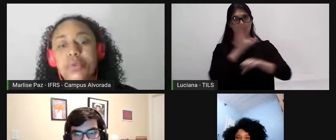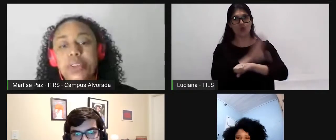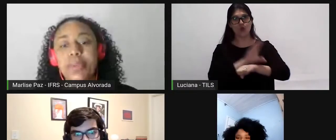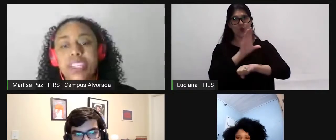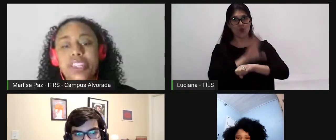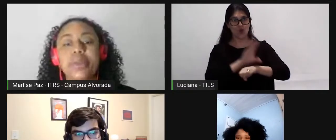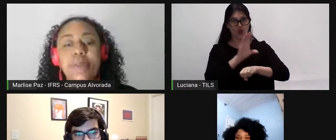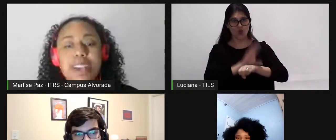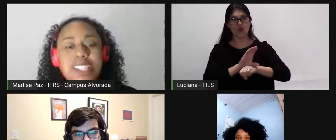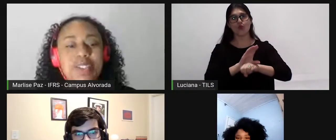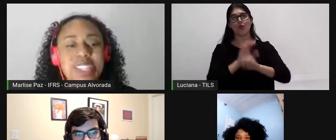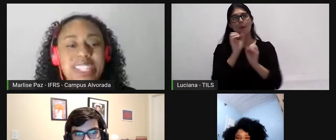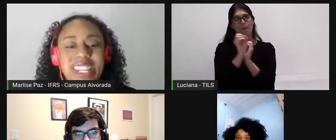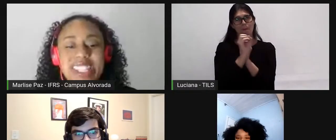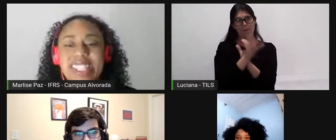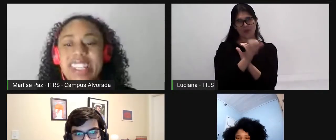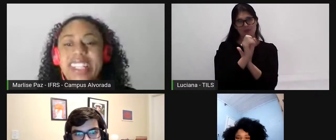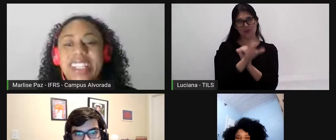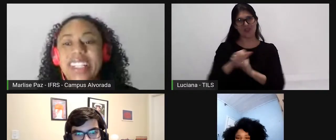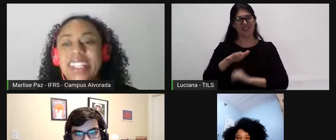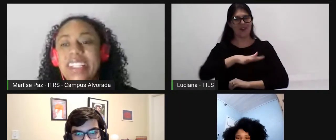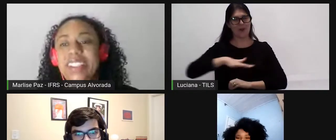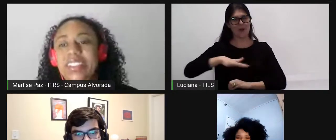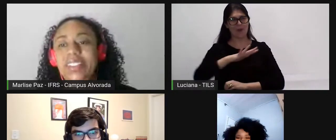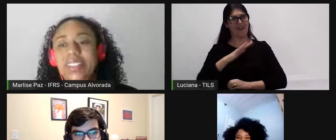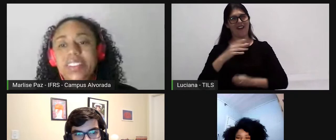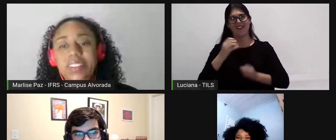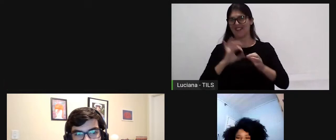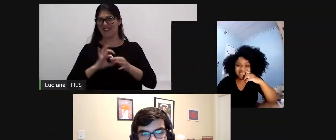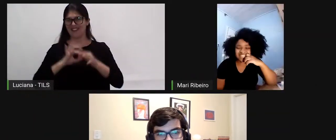Produção Multimídia. O espaço é de vocês.